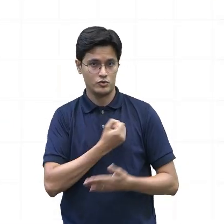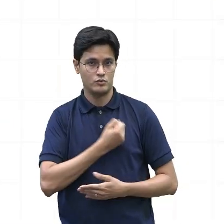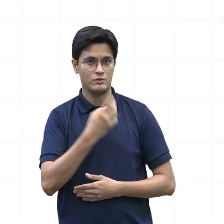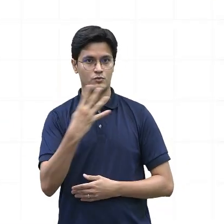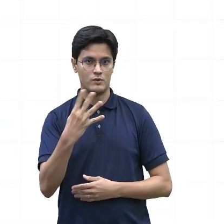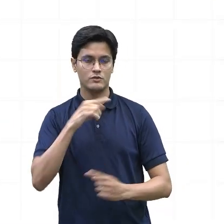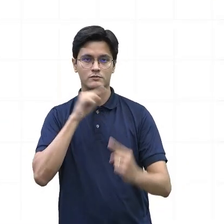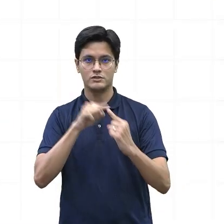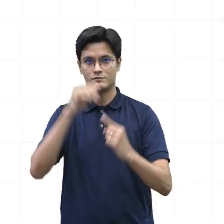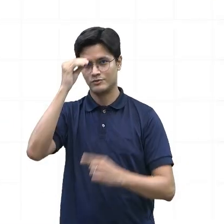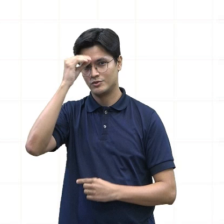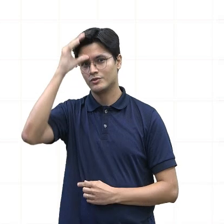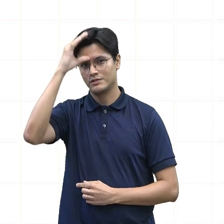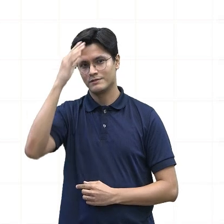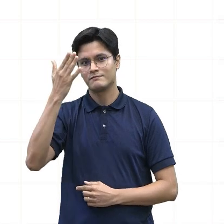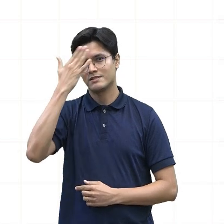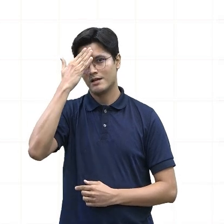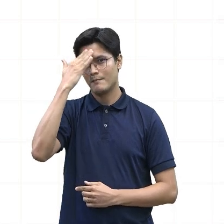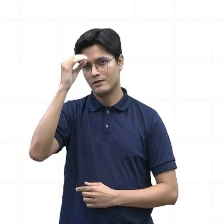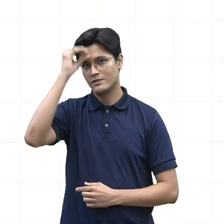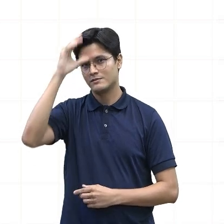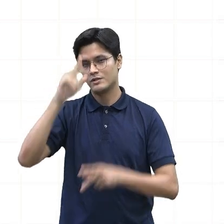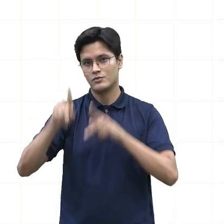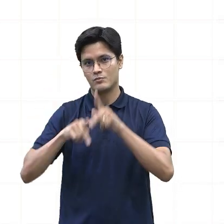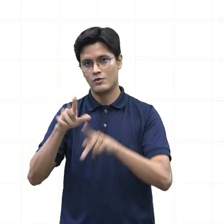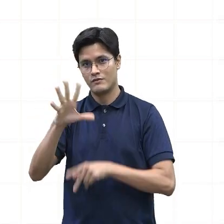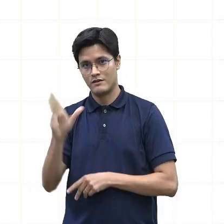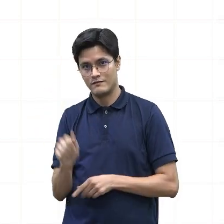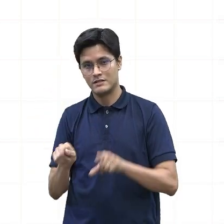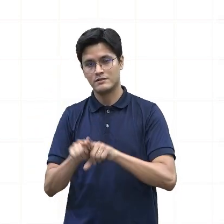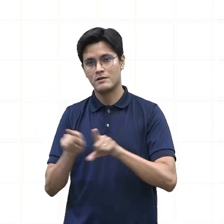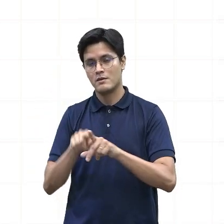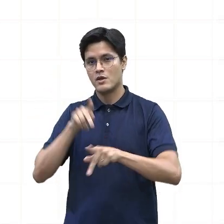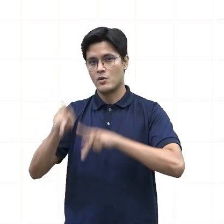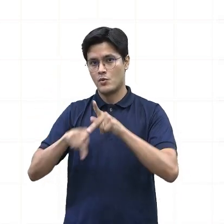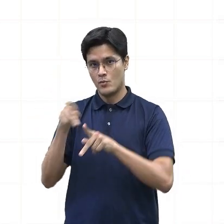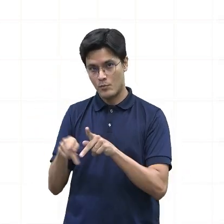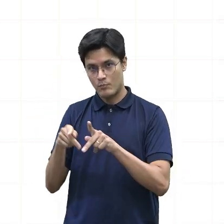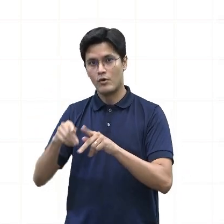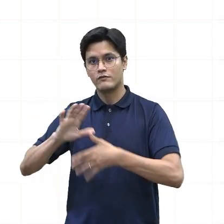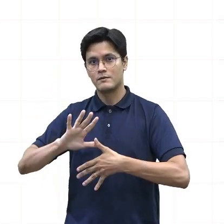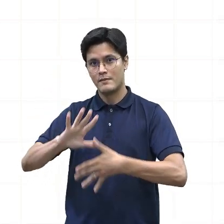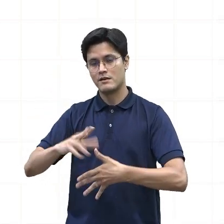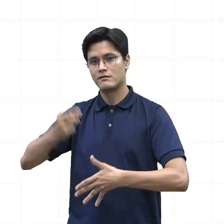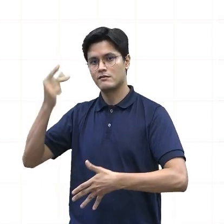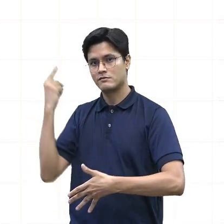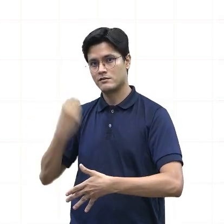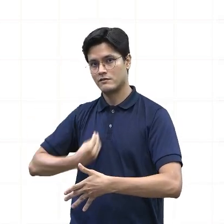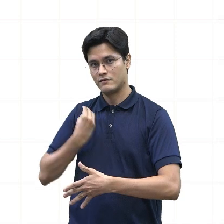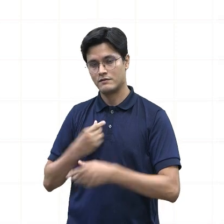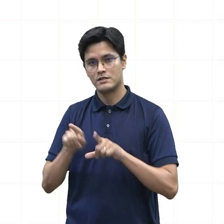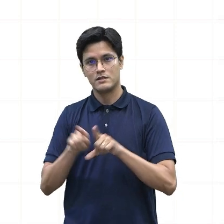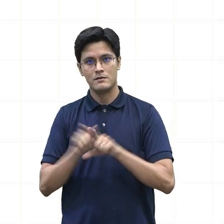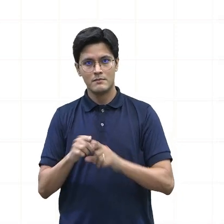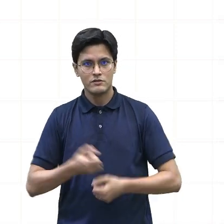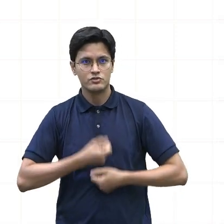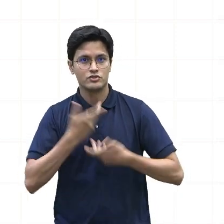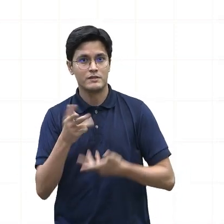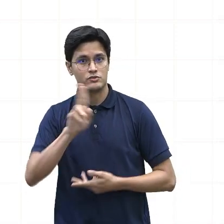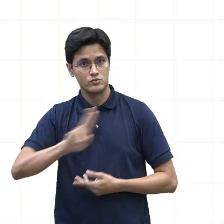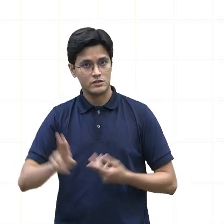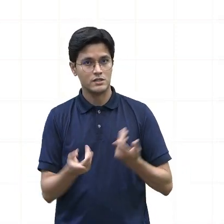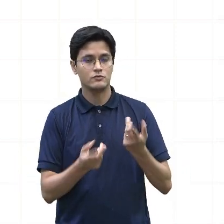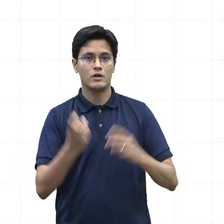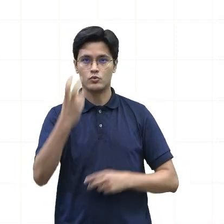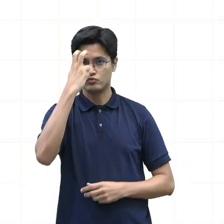de conhecimento, saberes dos povos africanos e pré-colombianos expressos na cultura material e imaterial,